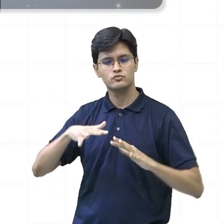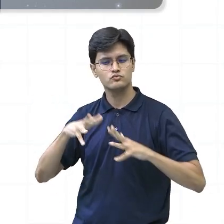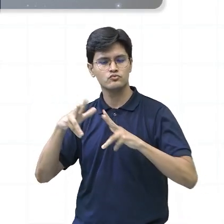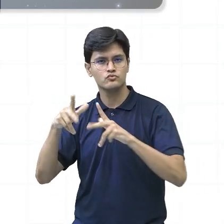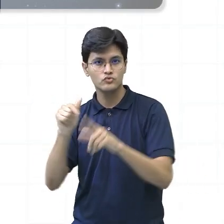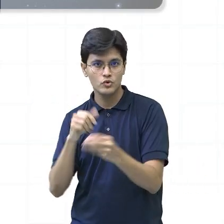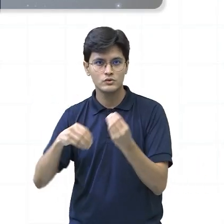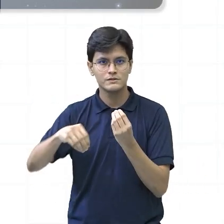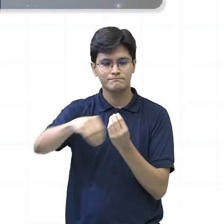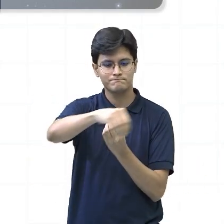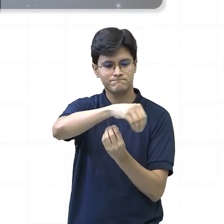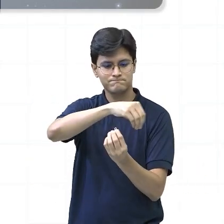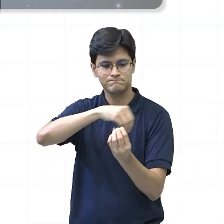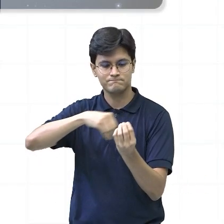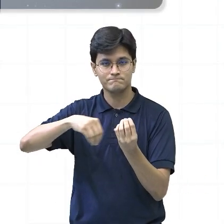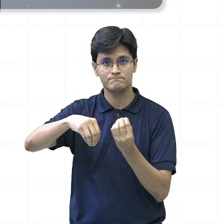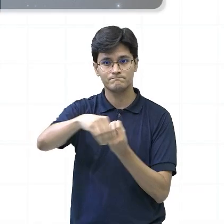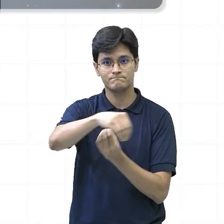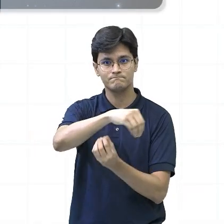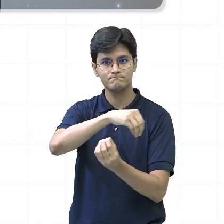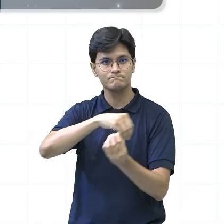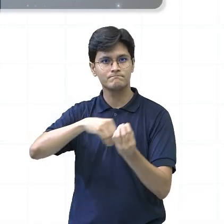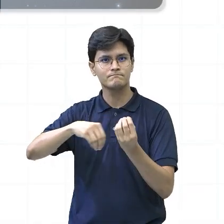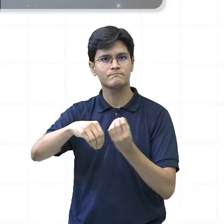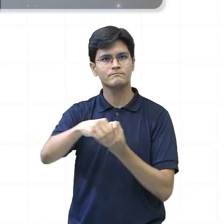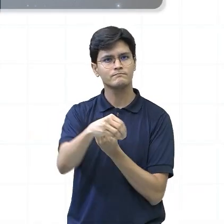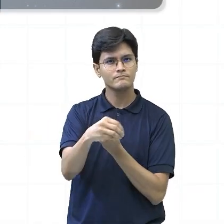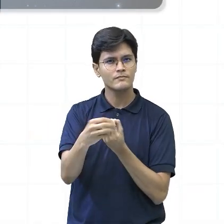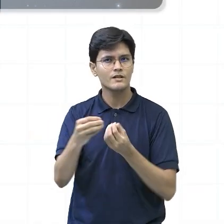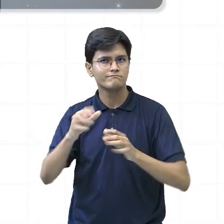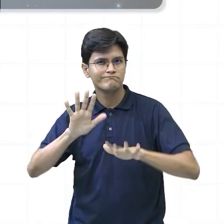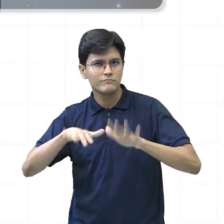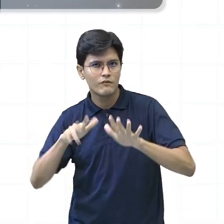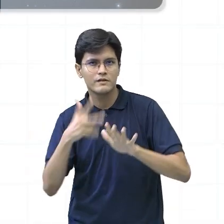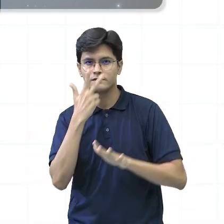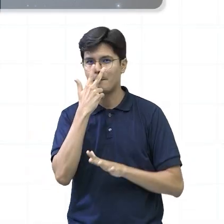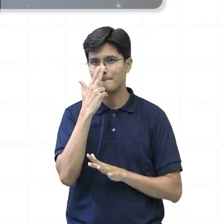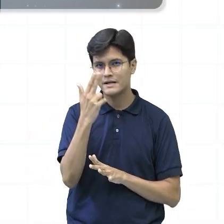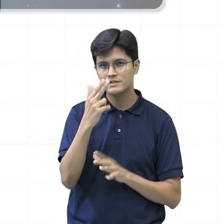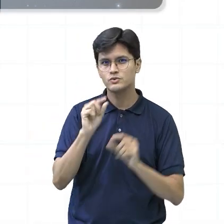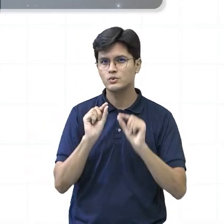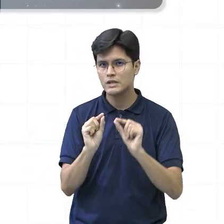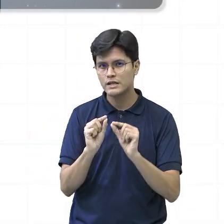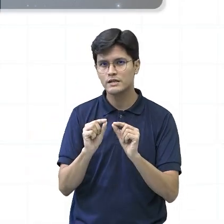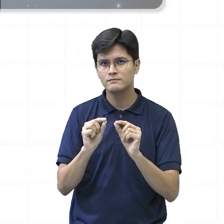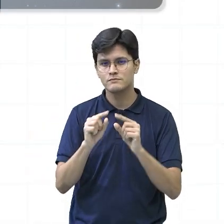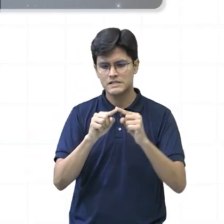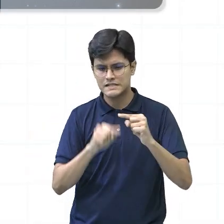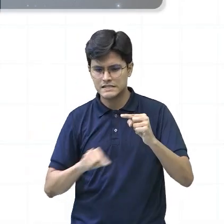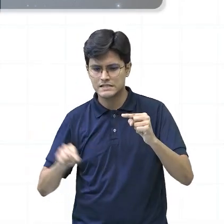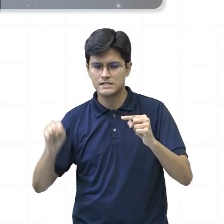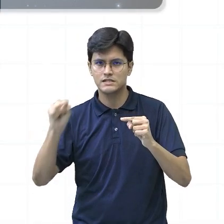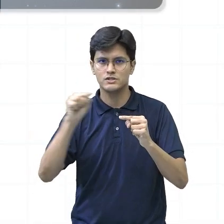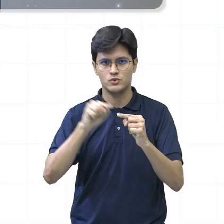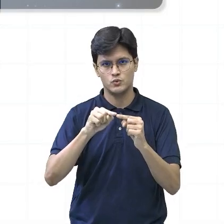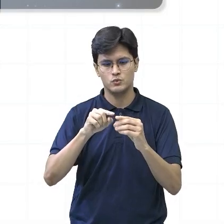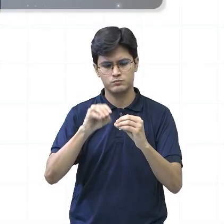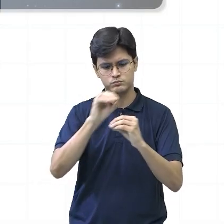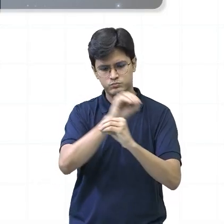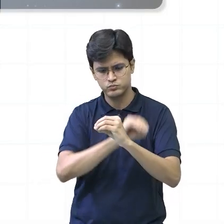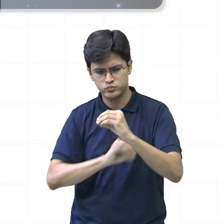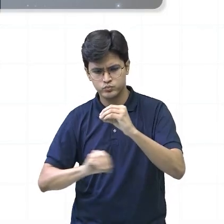né? E aparentemente a gente pode pensar que é uma órbita circular, mas na verdade a gente vai entender que ela é uma